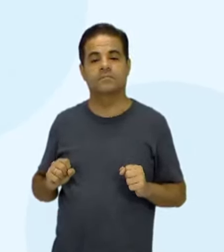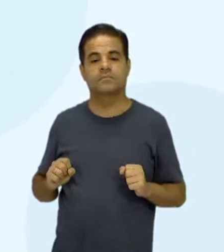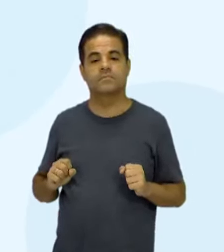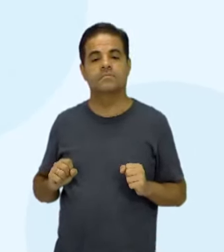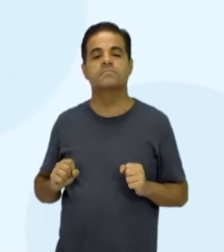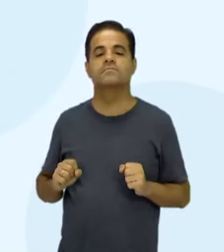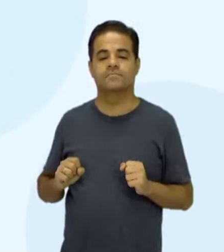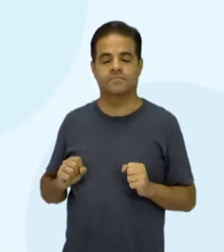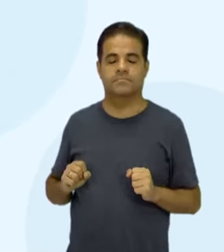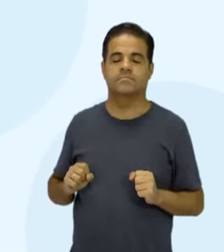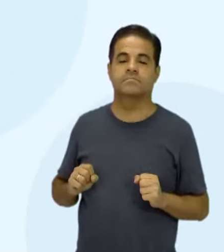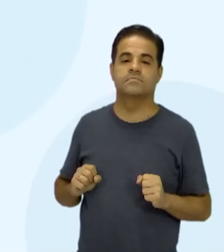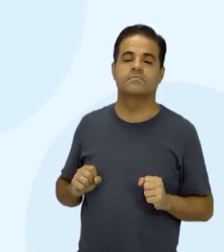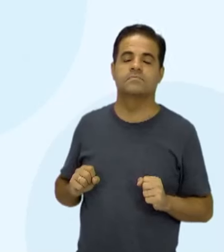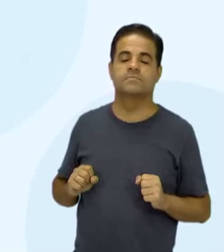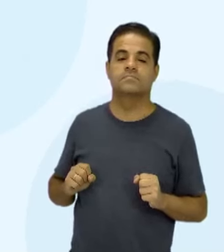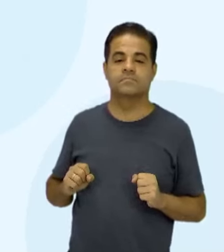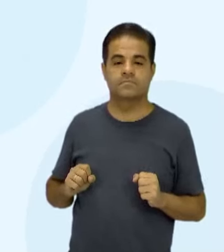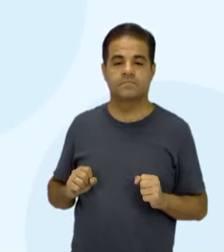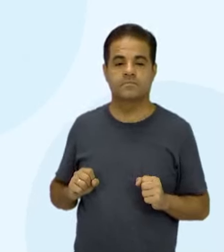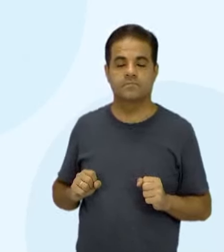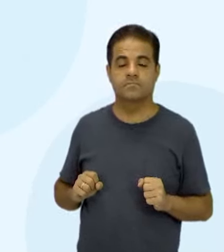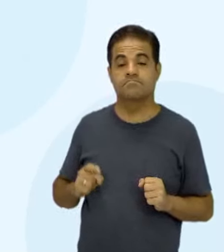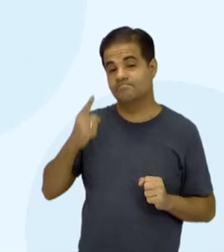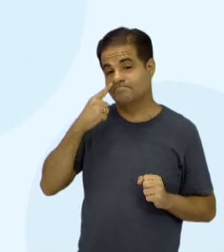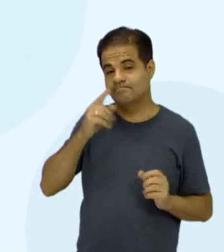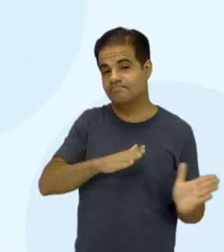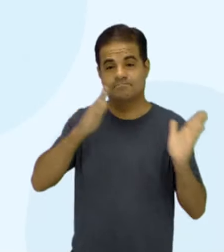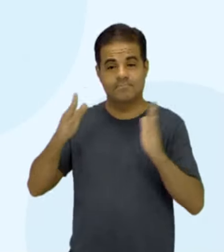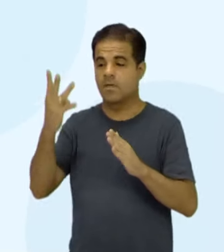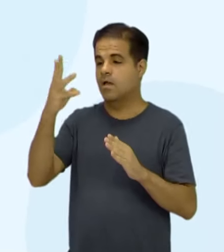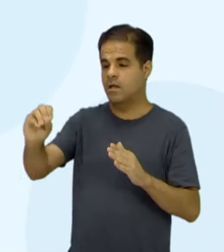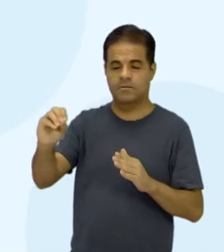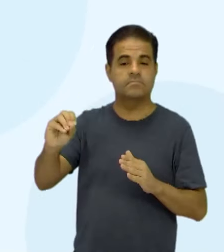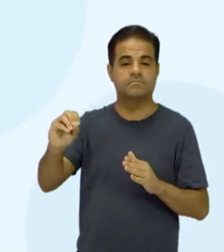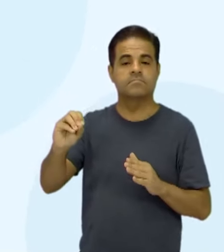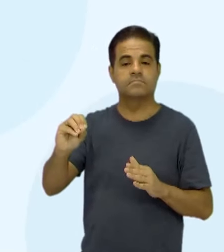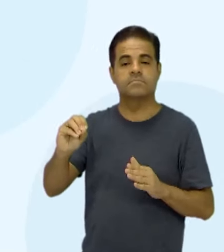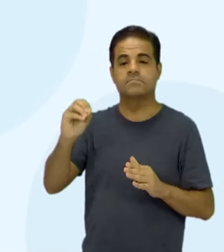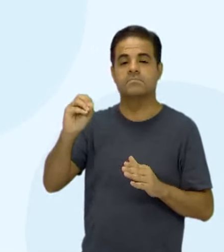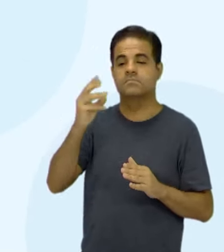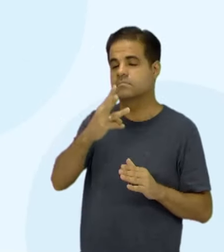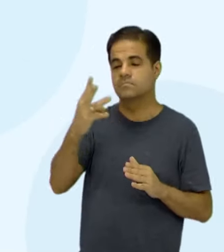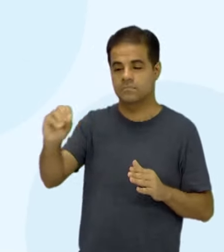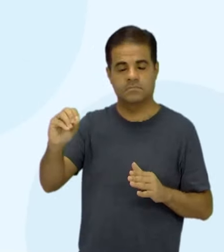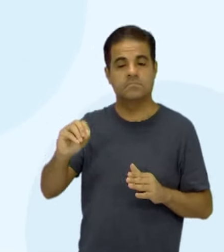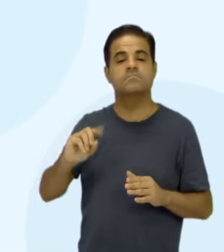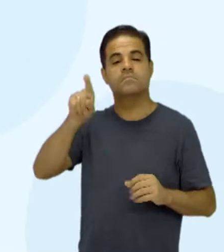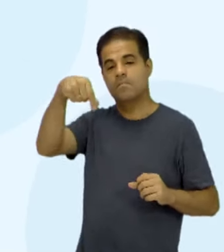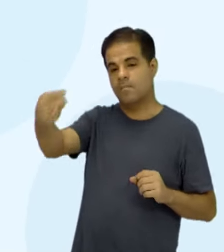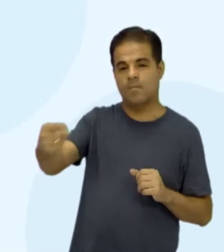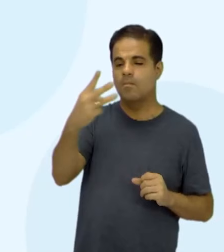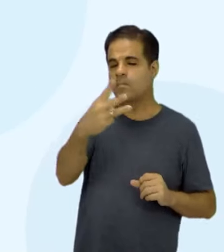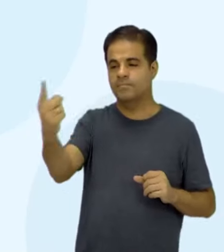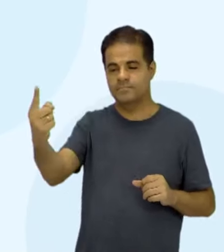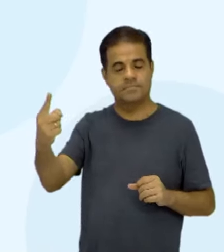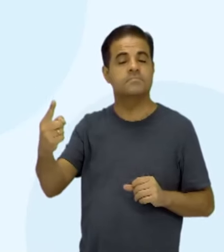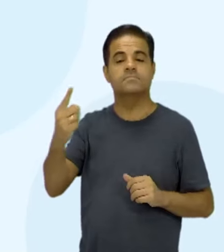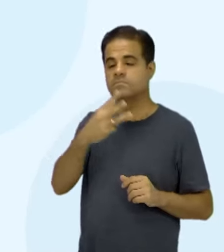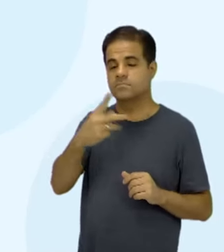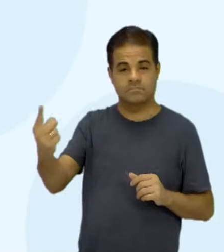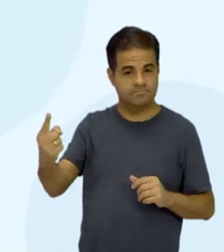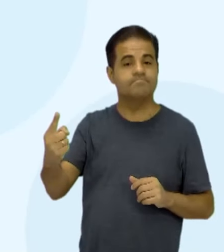to enforce vamos pular para o 30 sorte esse que é o 30º anterior se